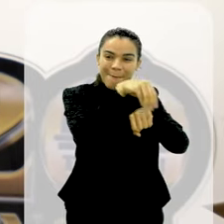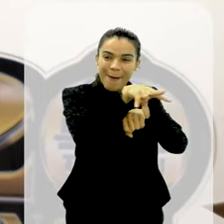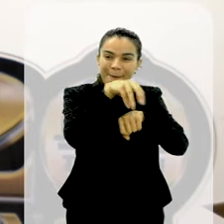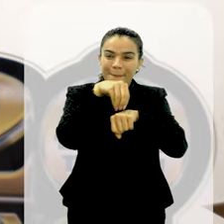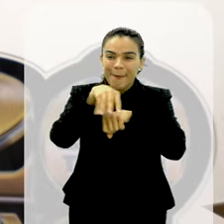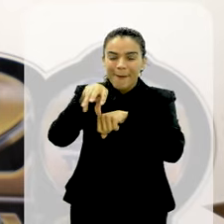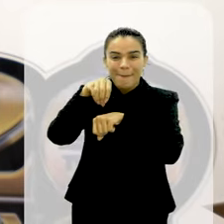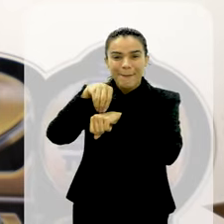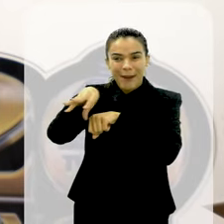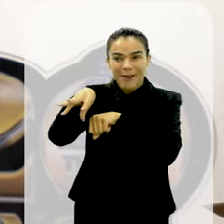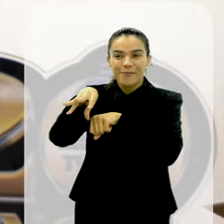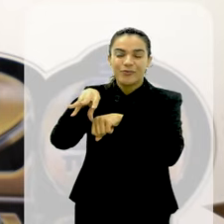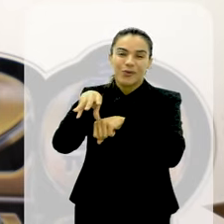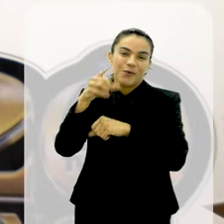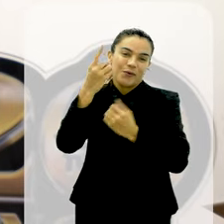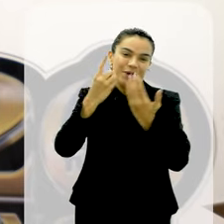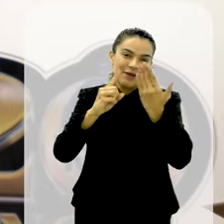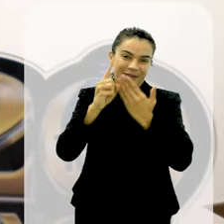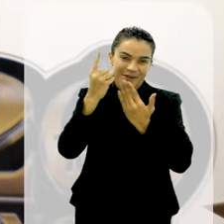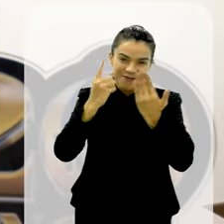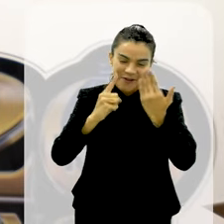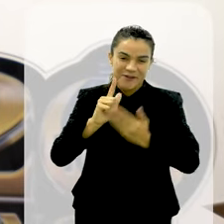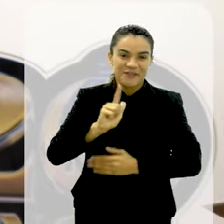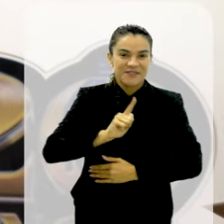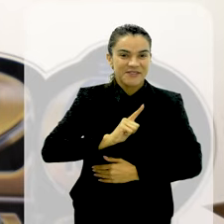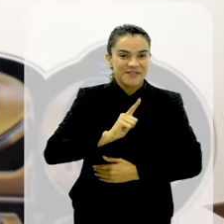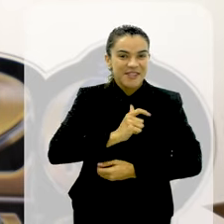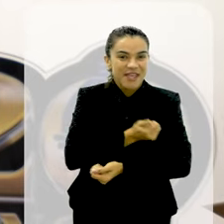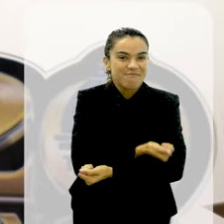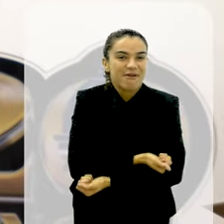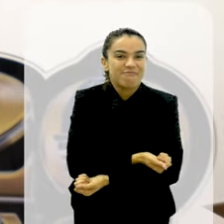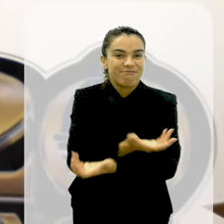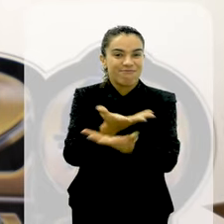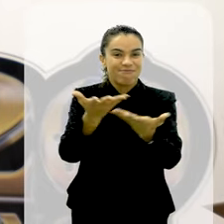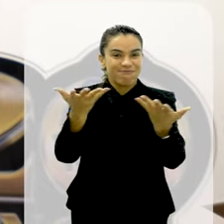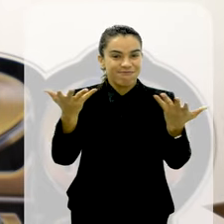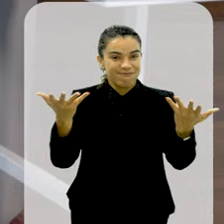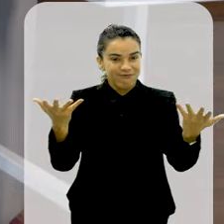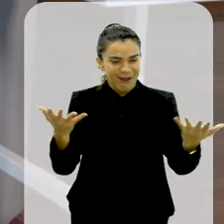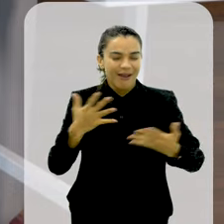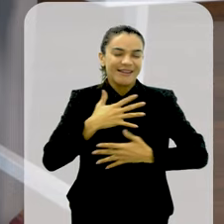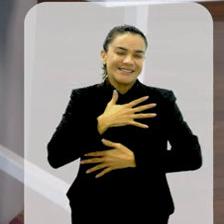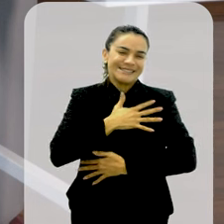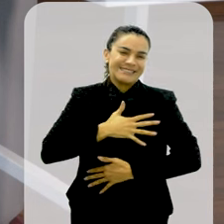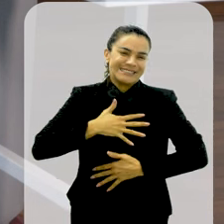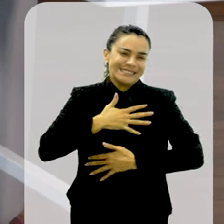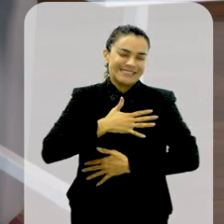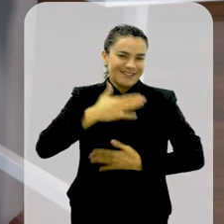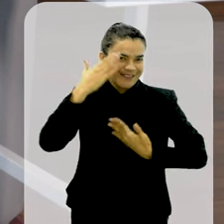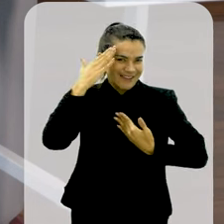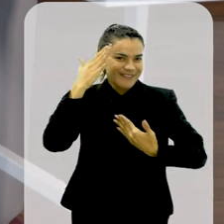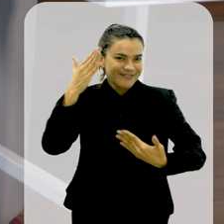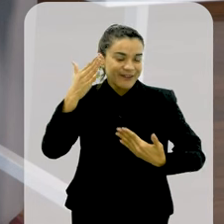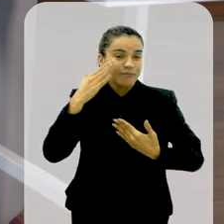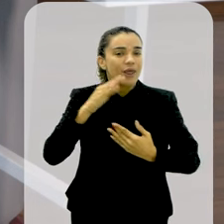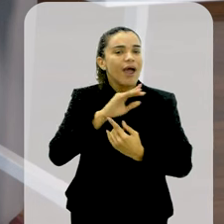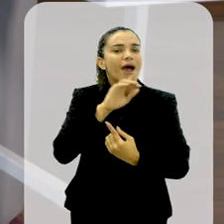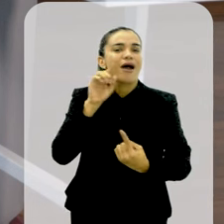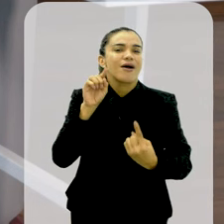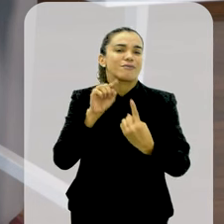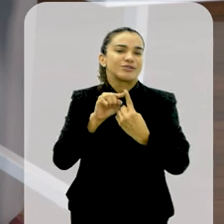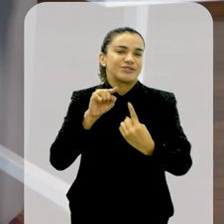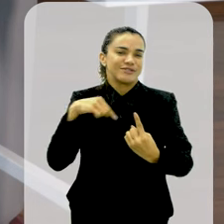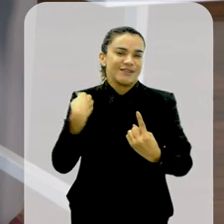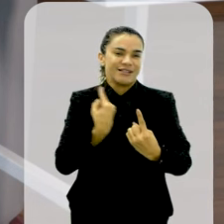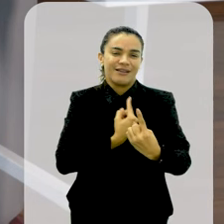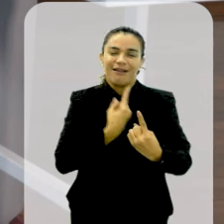mostrar exatamente o que o carnaval tem para entregar. É gratificante, né? A nossa missão,